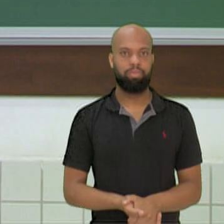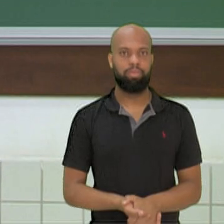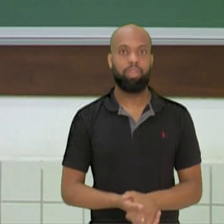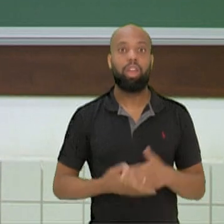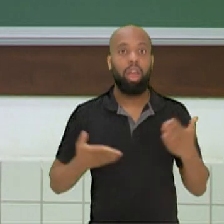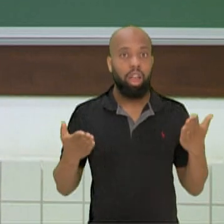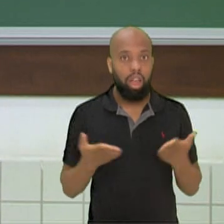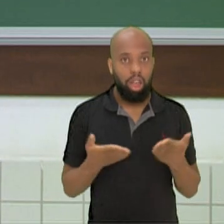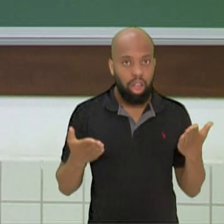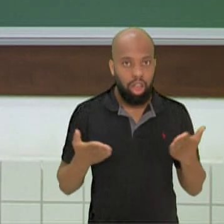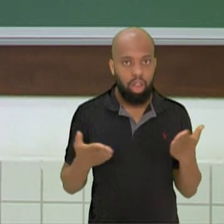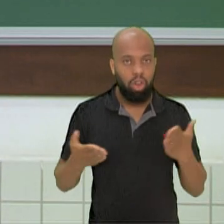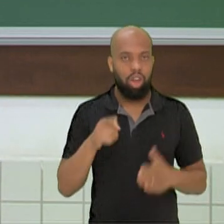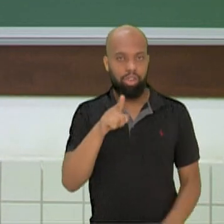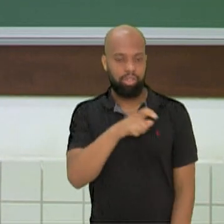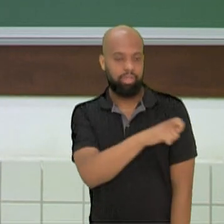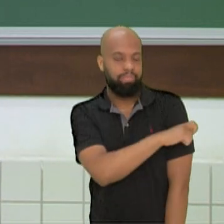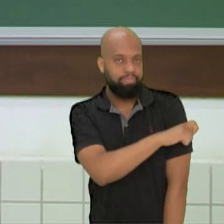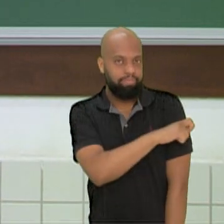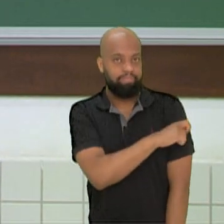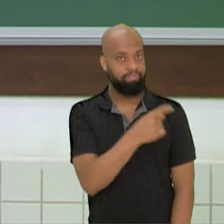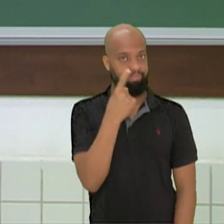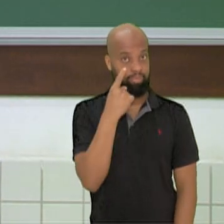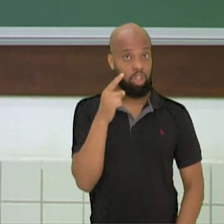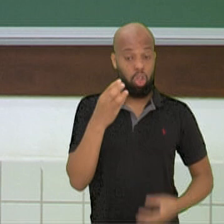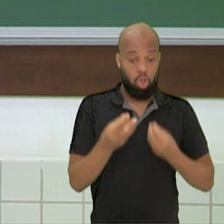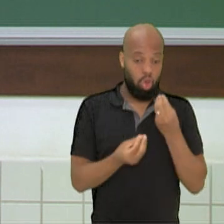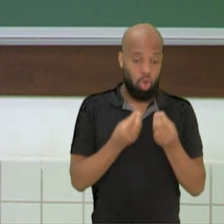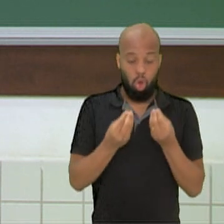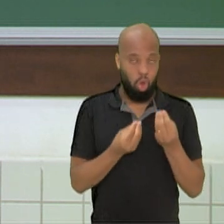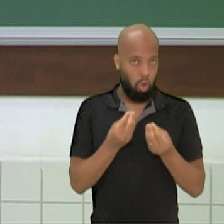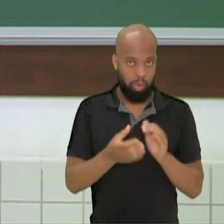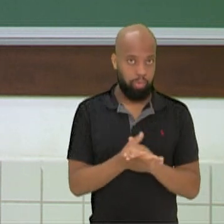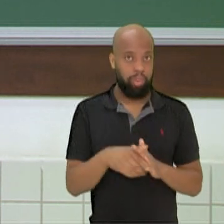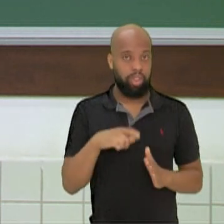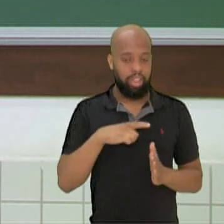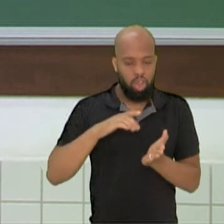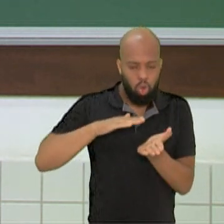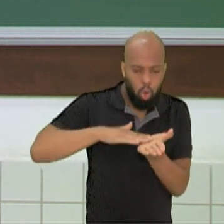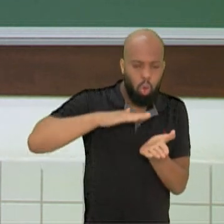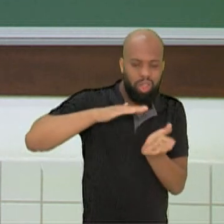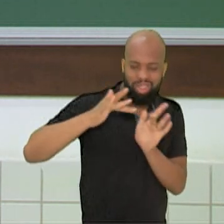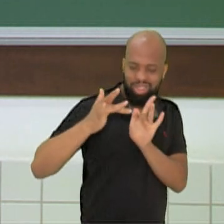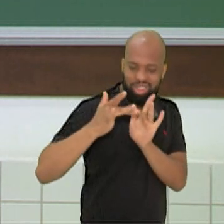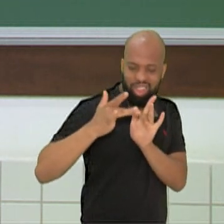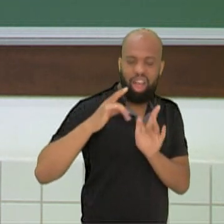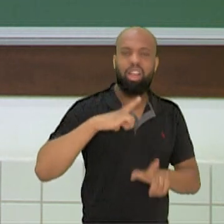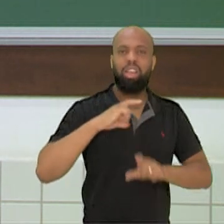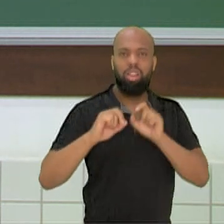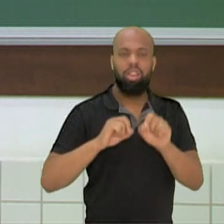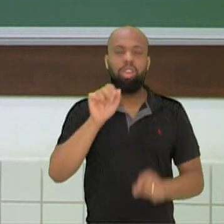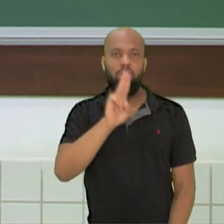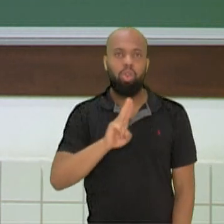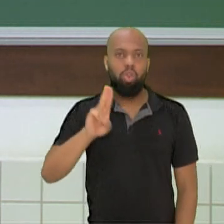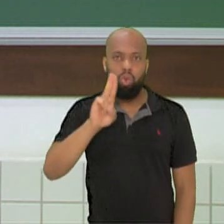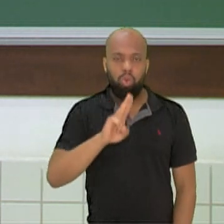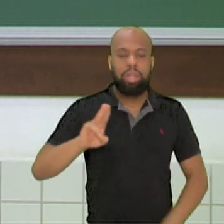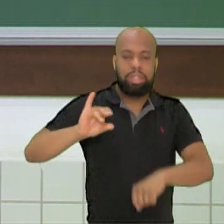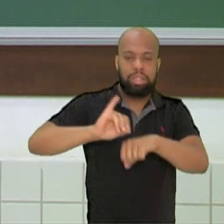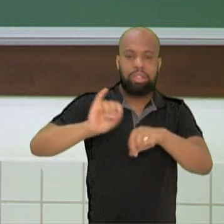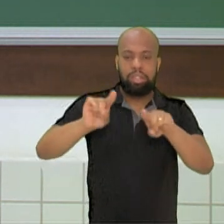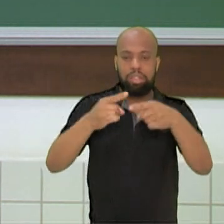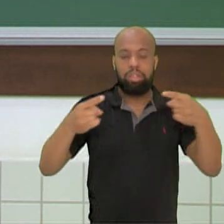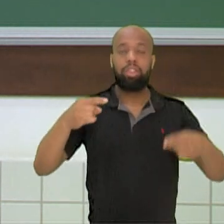Vamos lá então, queridos alunos, para a gente estar vendo ali. Então, conforme você tem assim, a ideia dos impactos, você tem a ideia da aplicabilidade do instrumento de